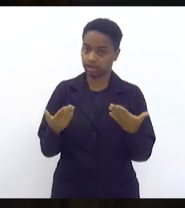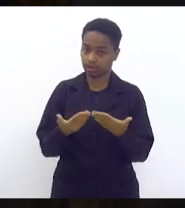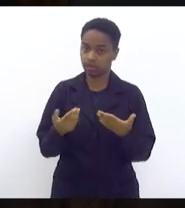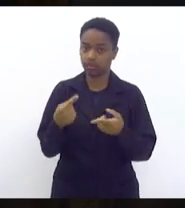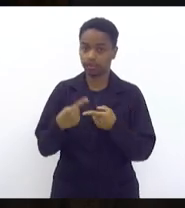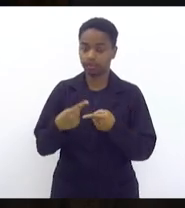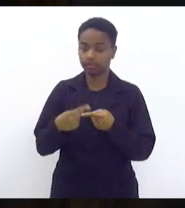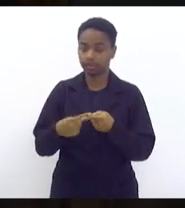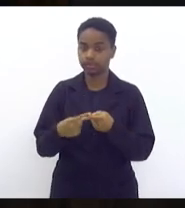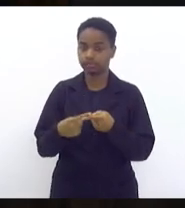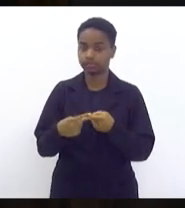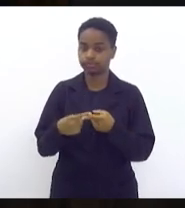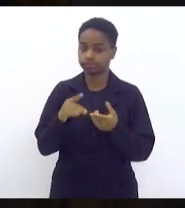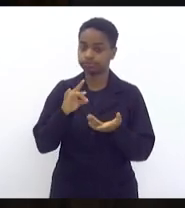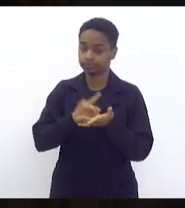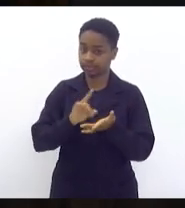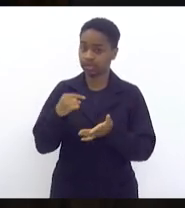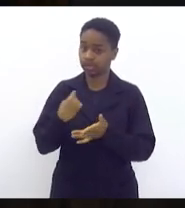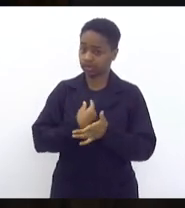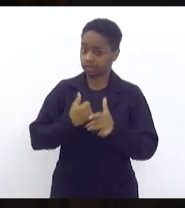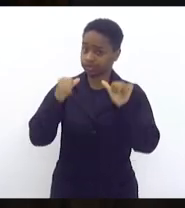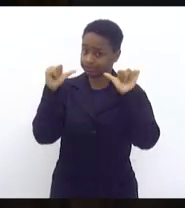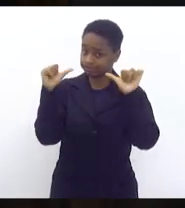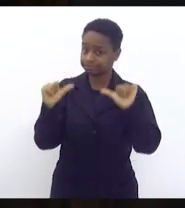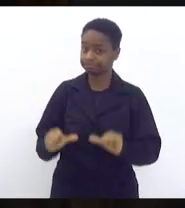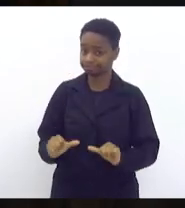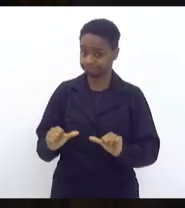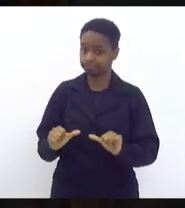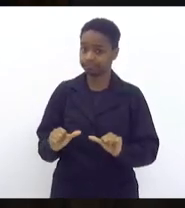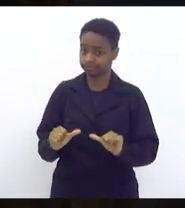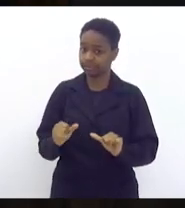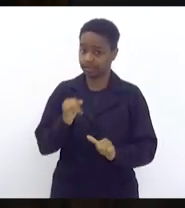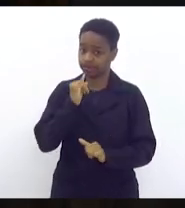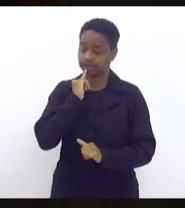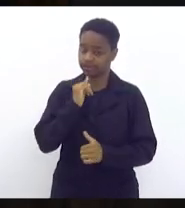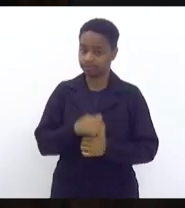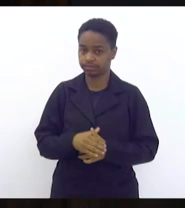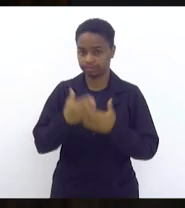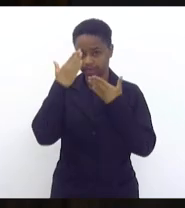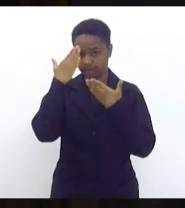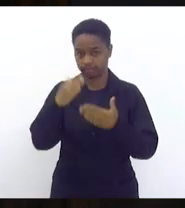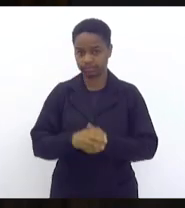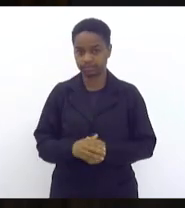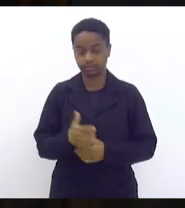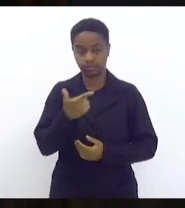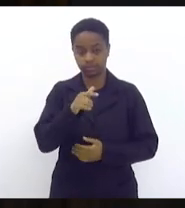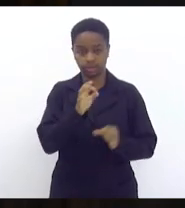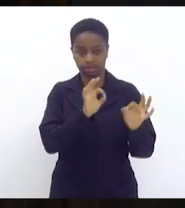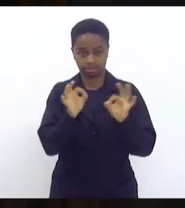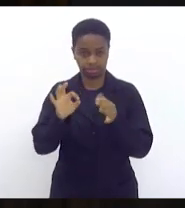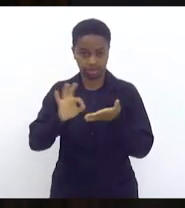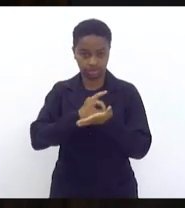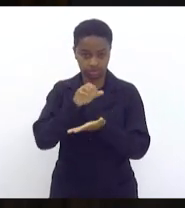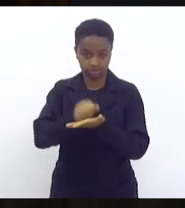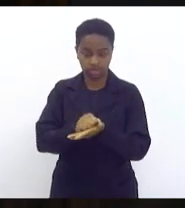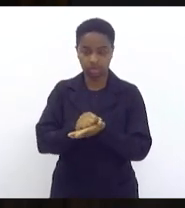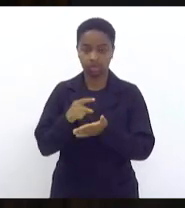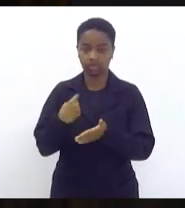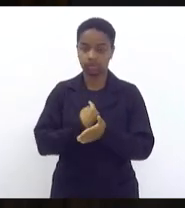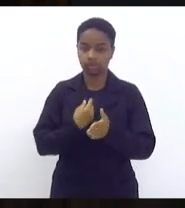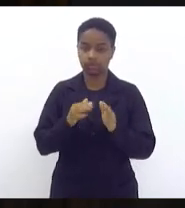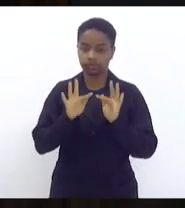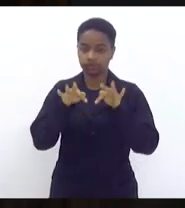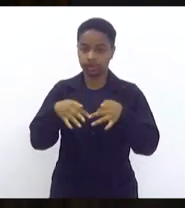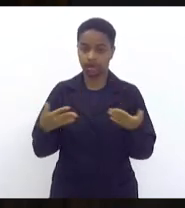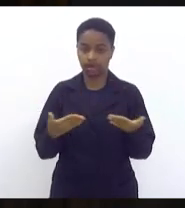porque estamos mal, infelizmente, estamos muito mal. Obrigada. Nada mais havendo a tratar,